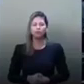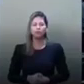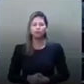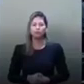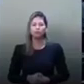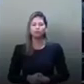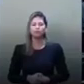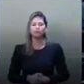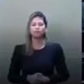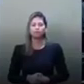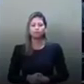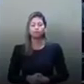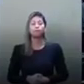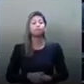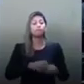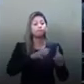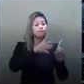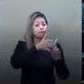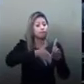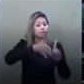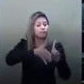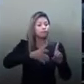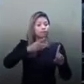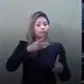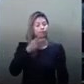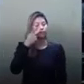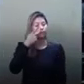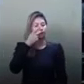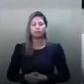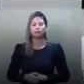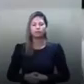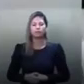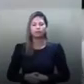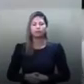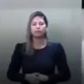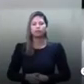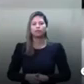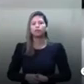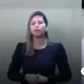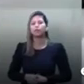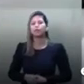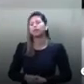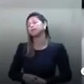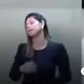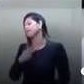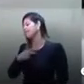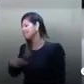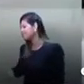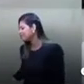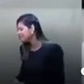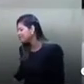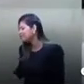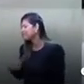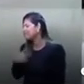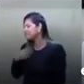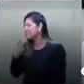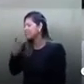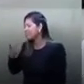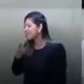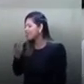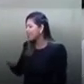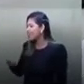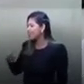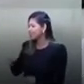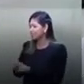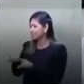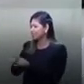o senador Paulo Paim presente vão ver o projeto eu não poderia deixar de falar eu queria que